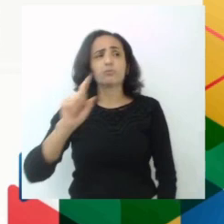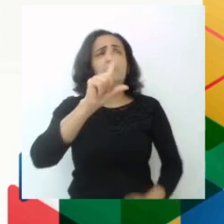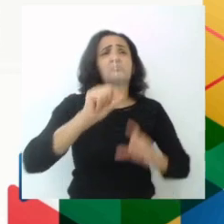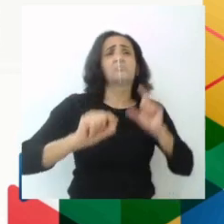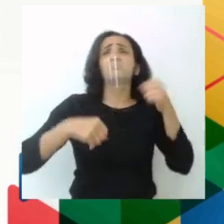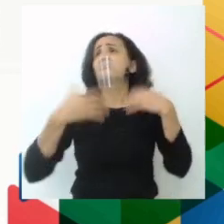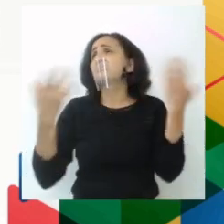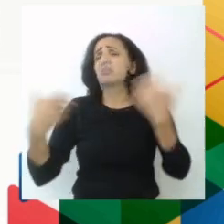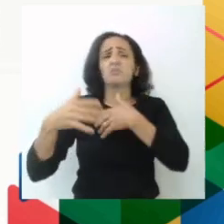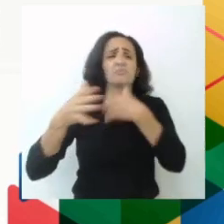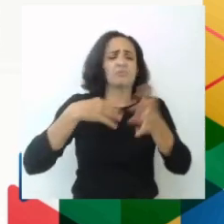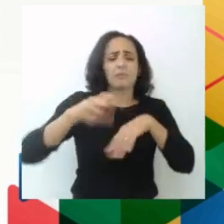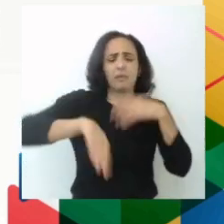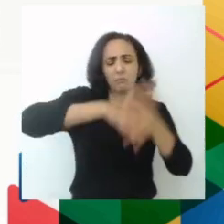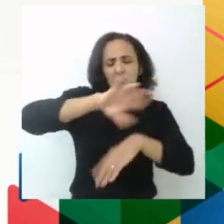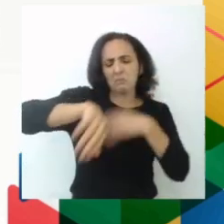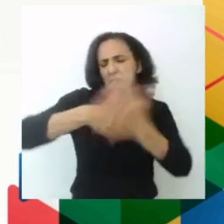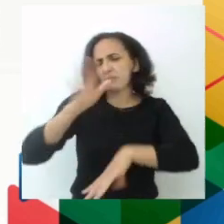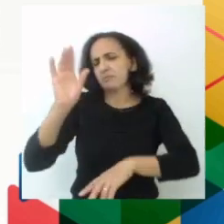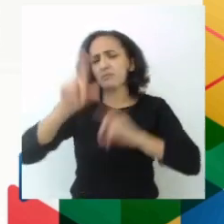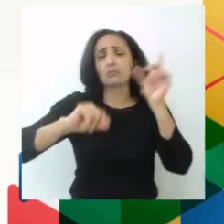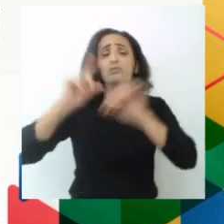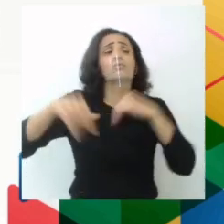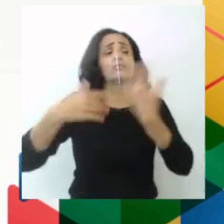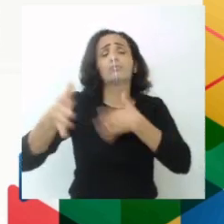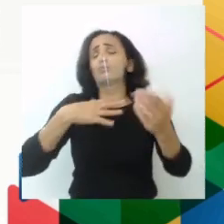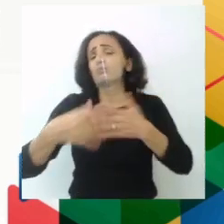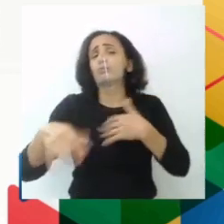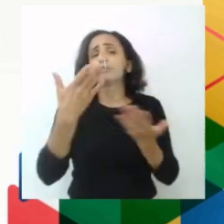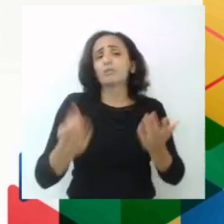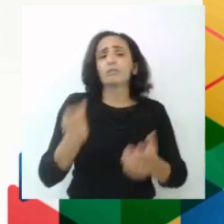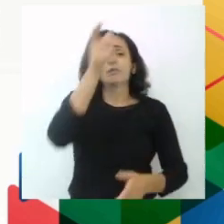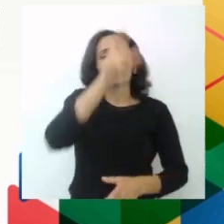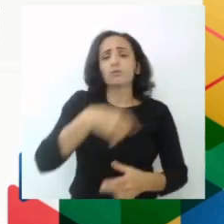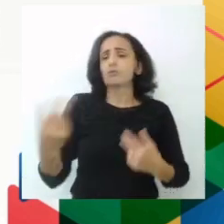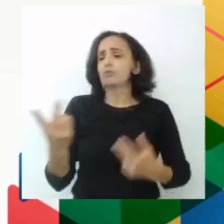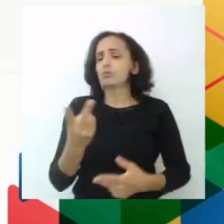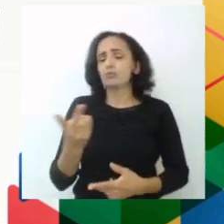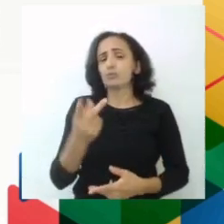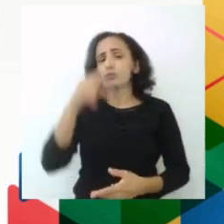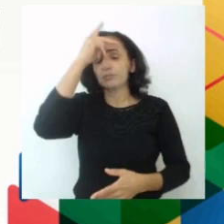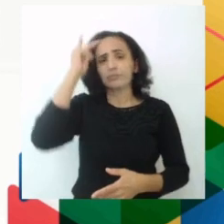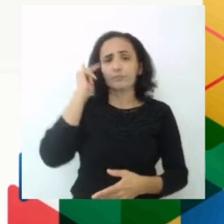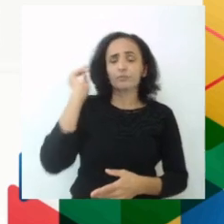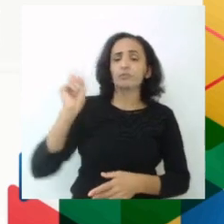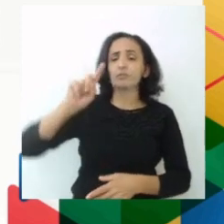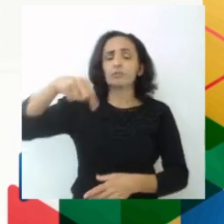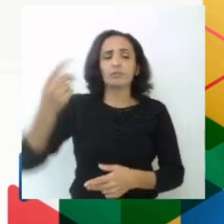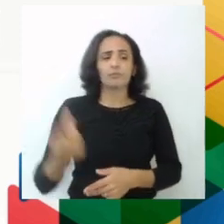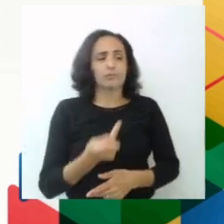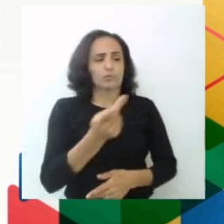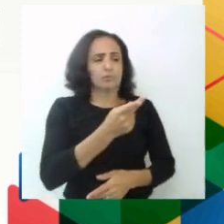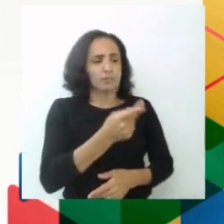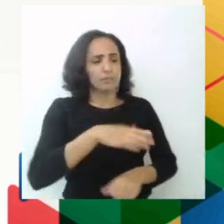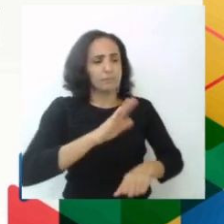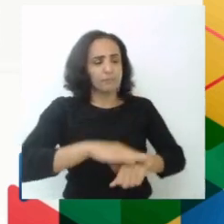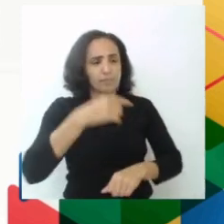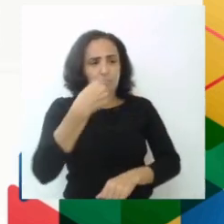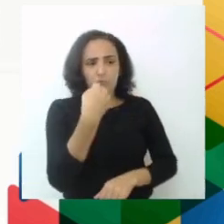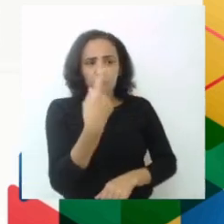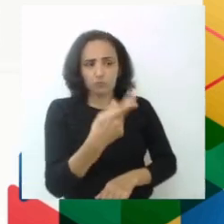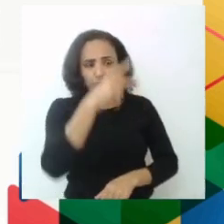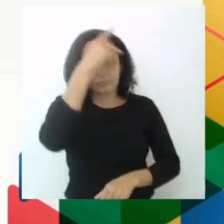sem ordem nenhuma, sem nenhum critério, escolha duas pessoas, eu escolho João e Maria. Depois eu vou e escolho outras duas pessoas, Maria e